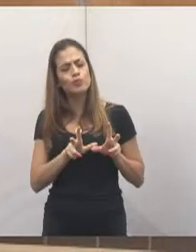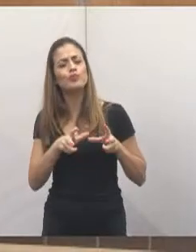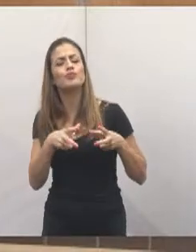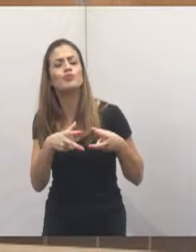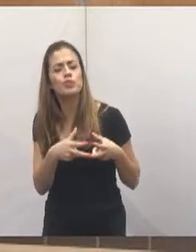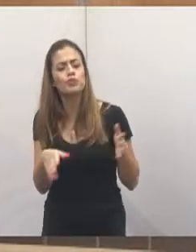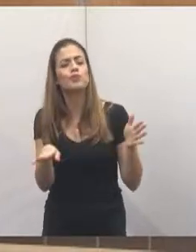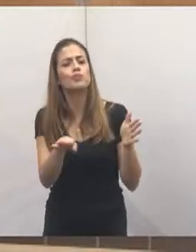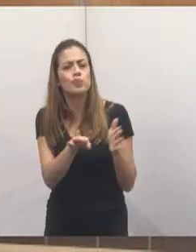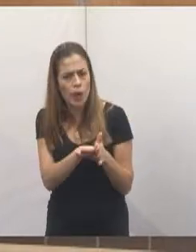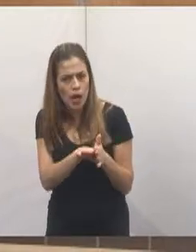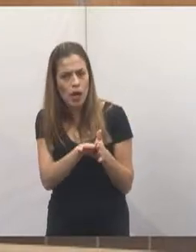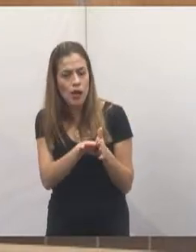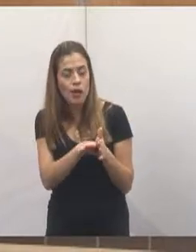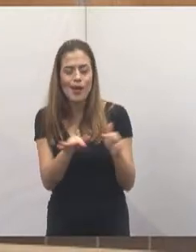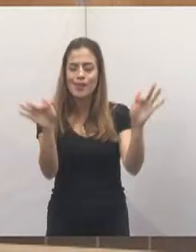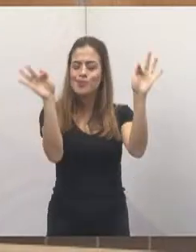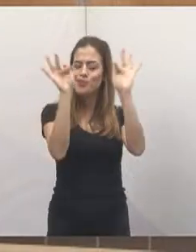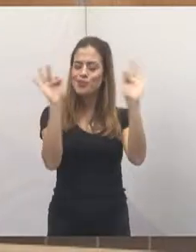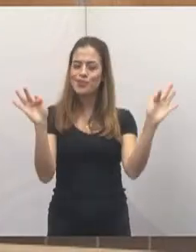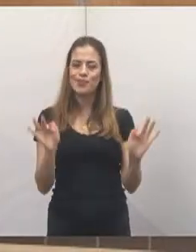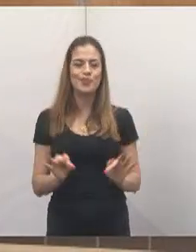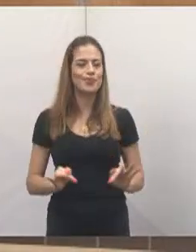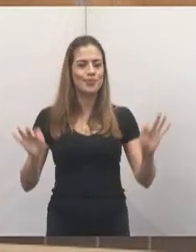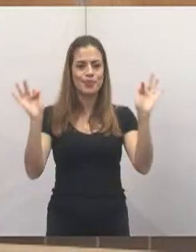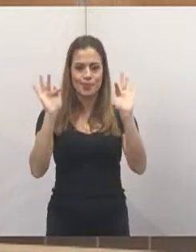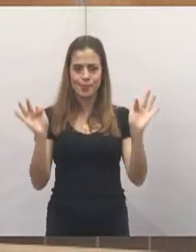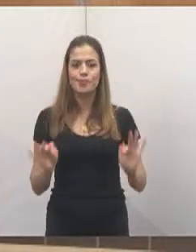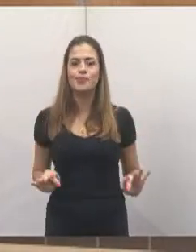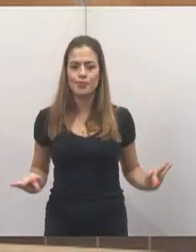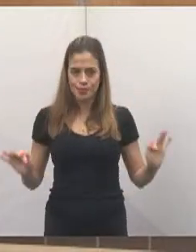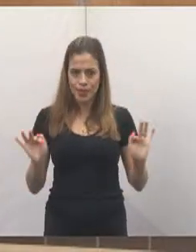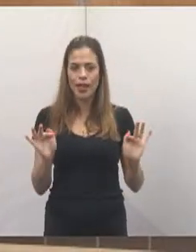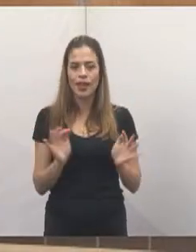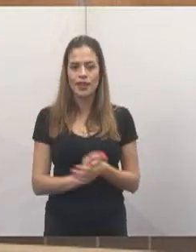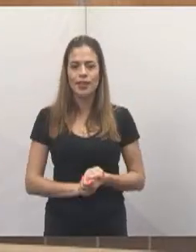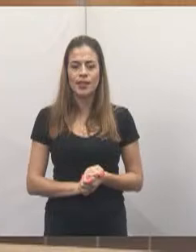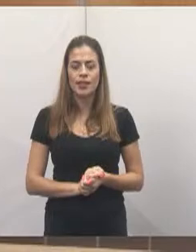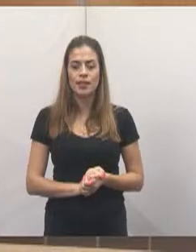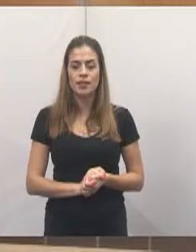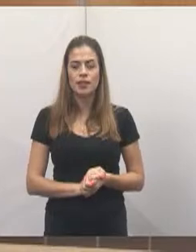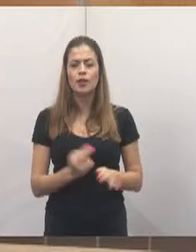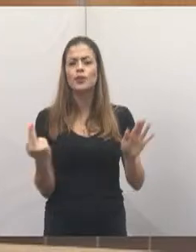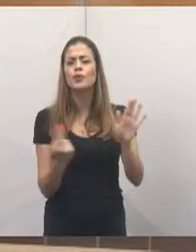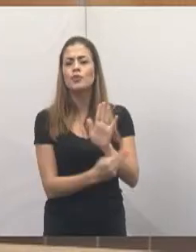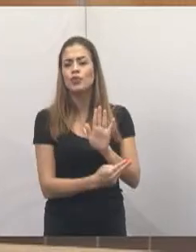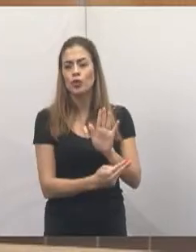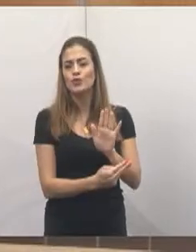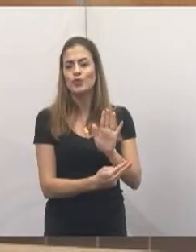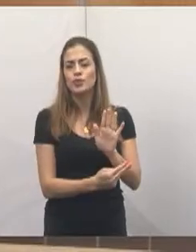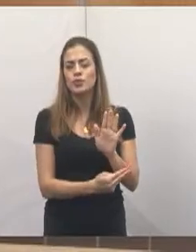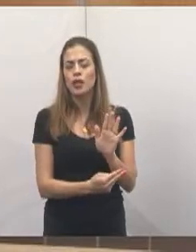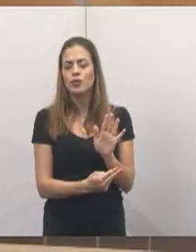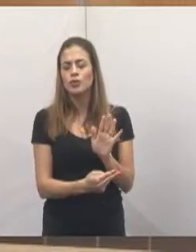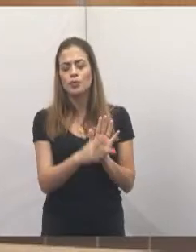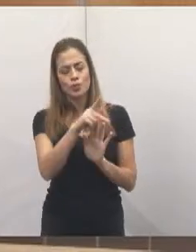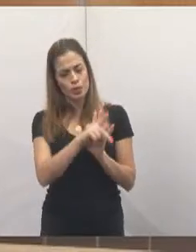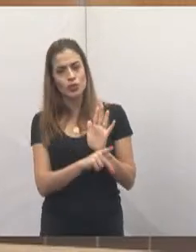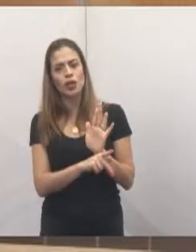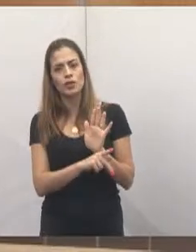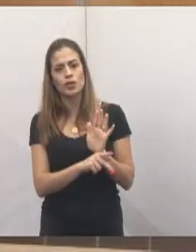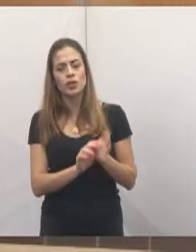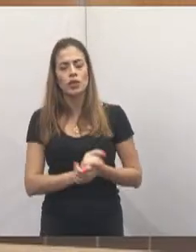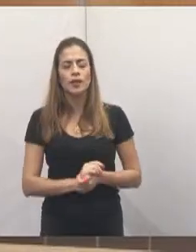Municipal e sou muito feliz por ser um dos autores desse projeto